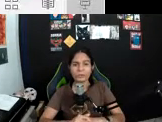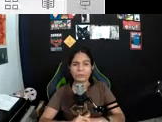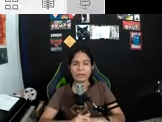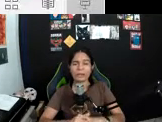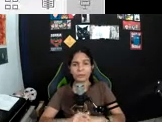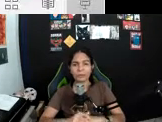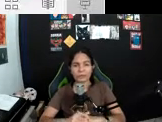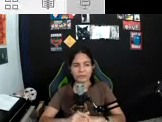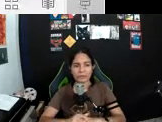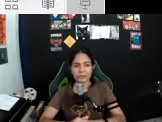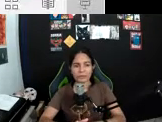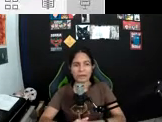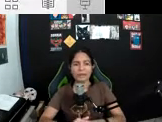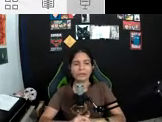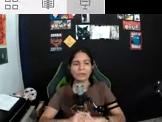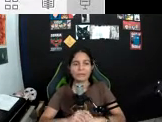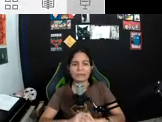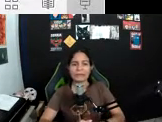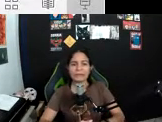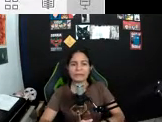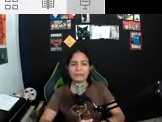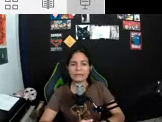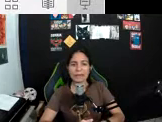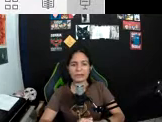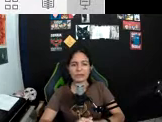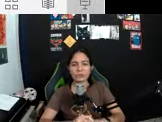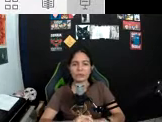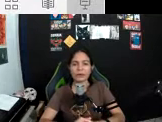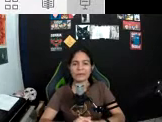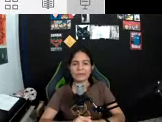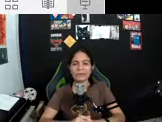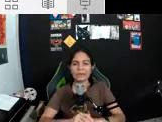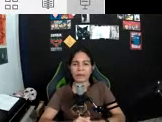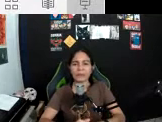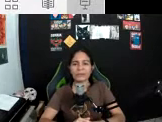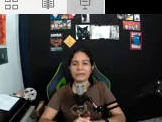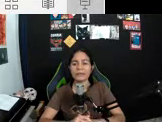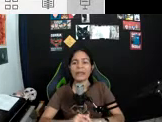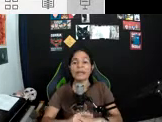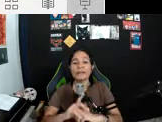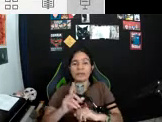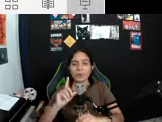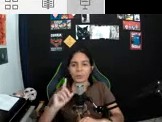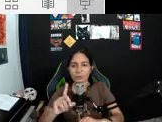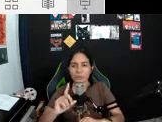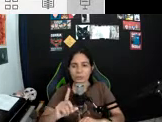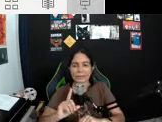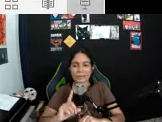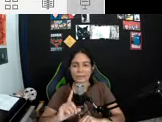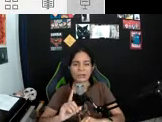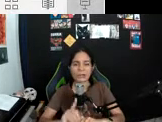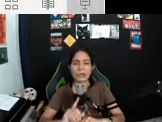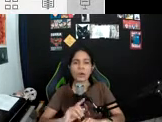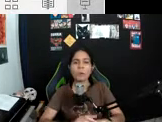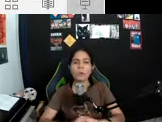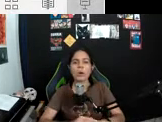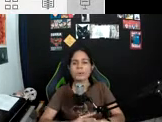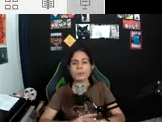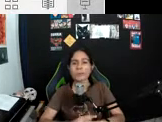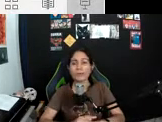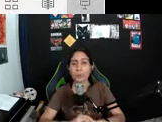o Código de Ética dos Profissionais de Enfermagem, considerando a necessidade de uniformizar as práticas de uso e